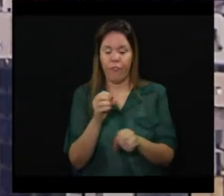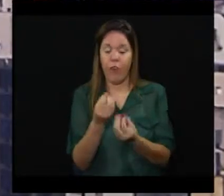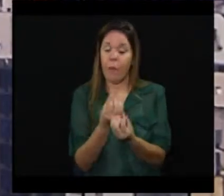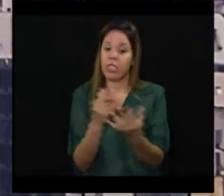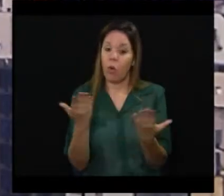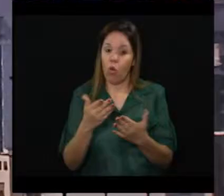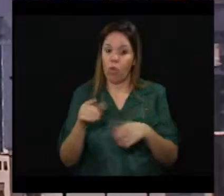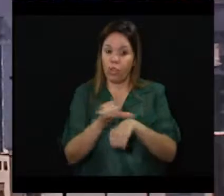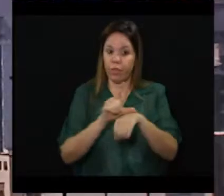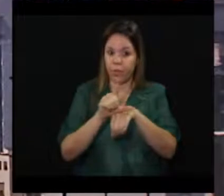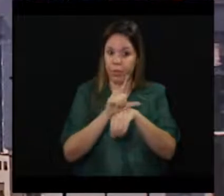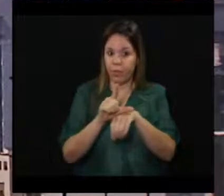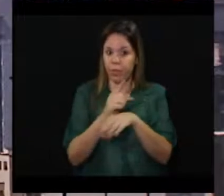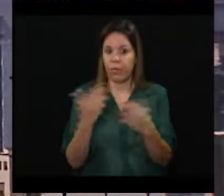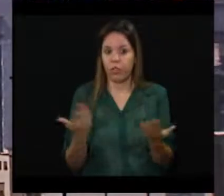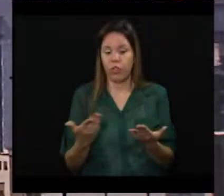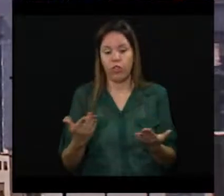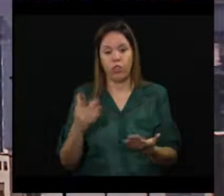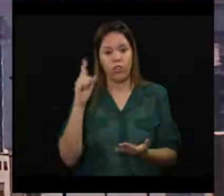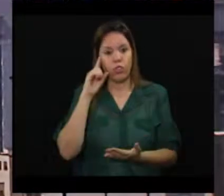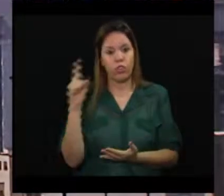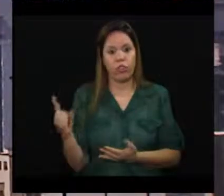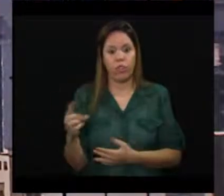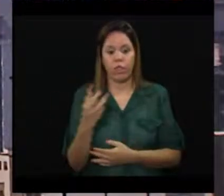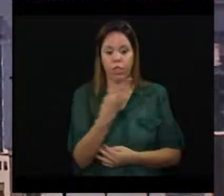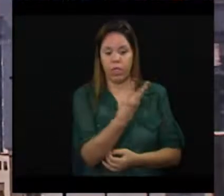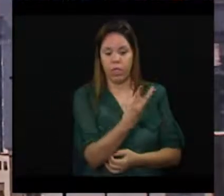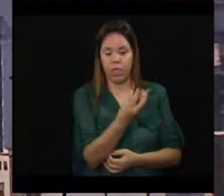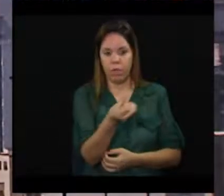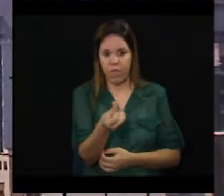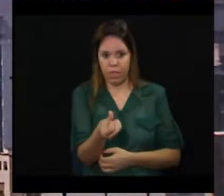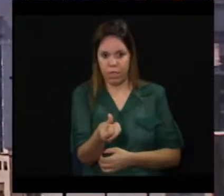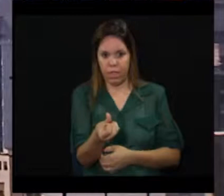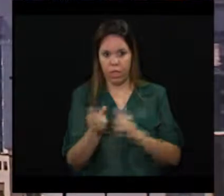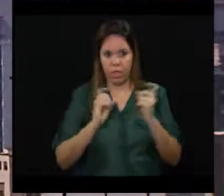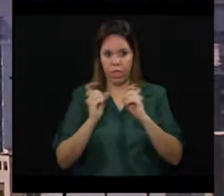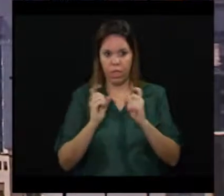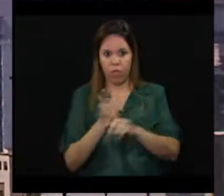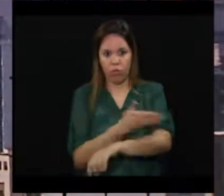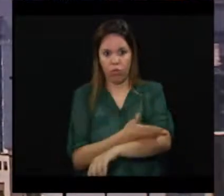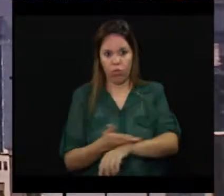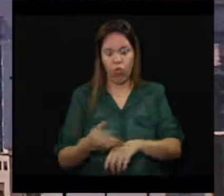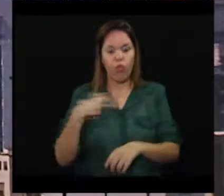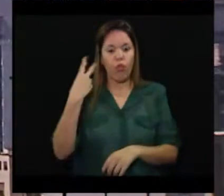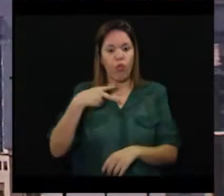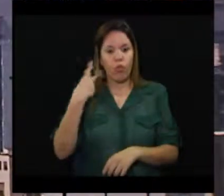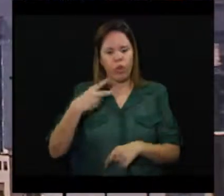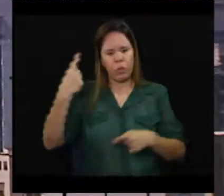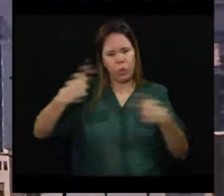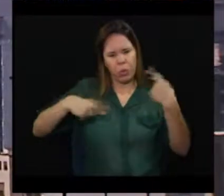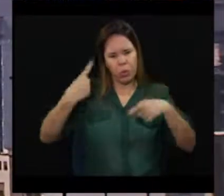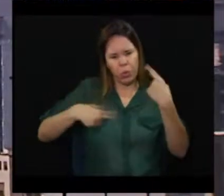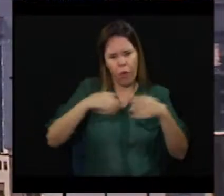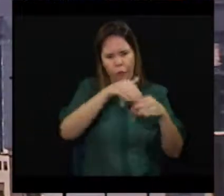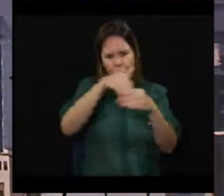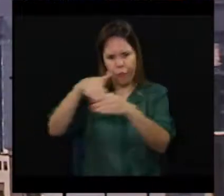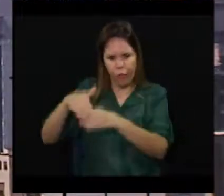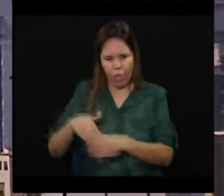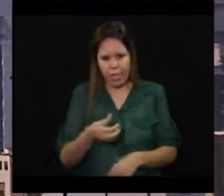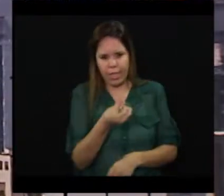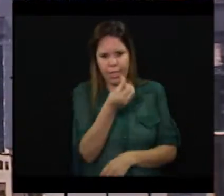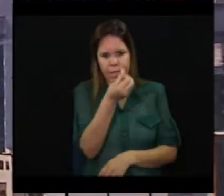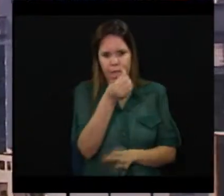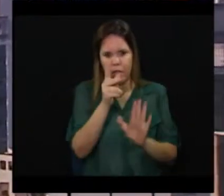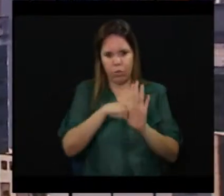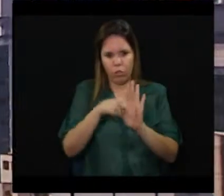Legislativo. Hoje é dia da 36ª reunião ordinária. Os vereadores vão discutir e votar 6